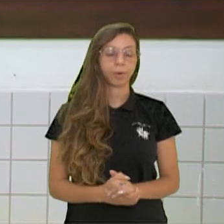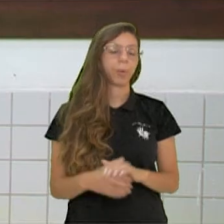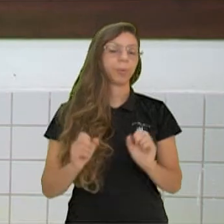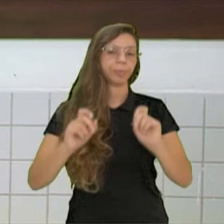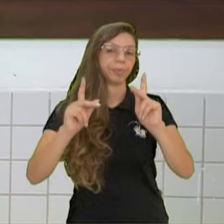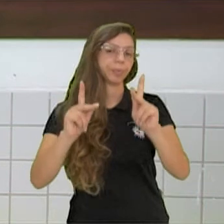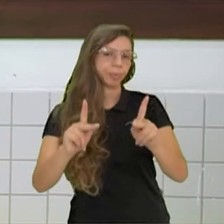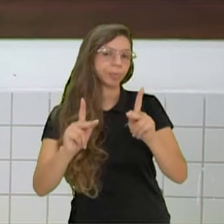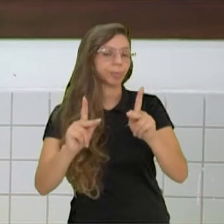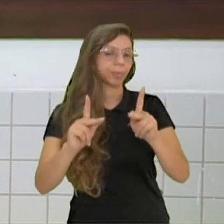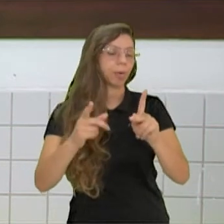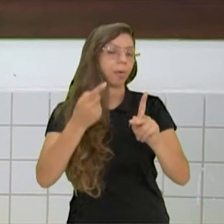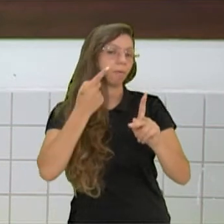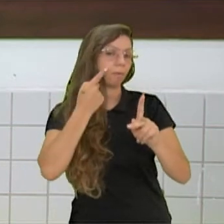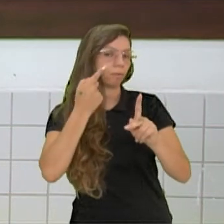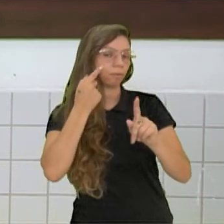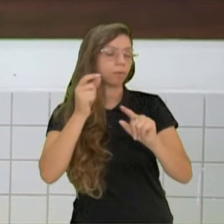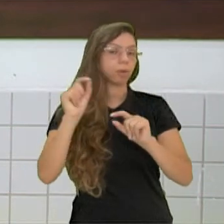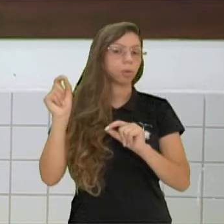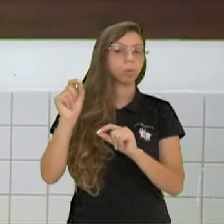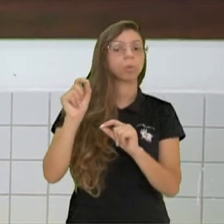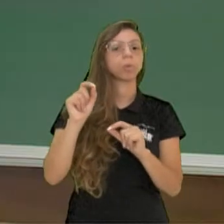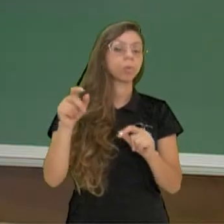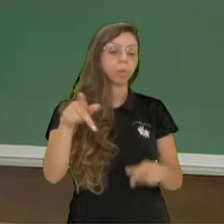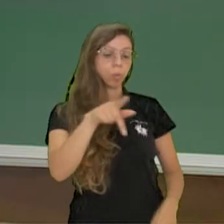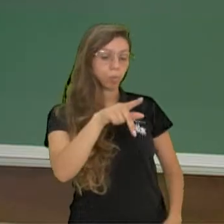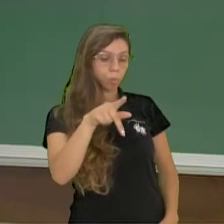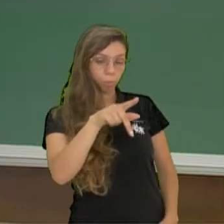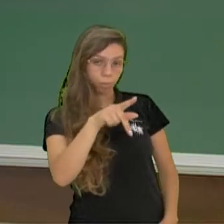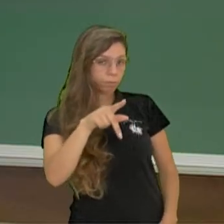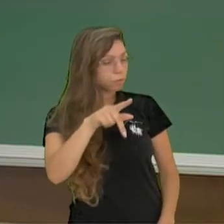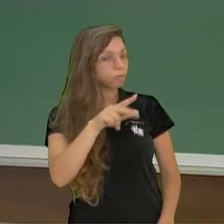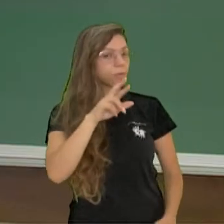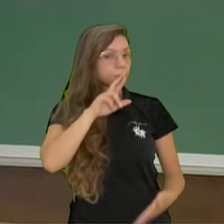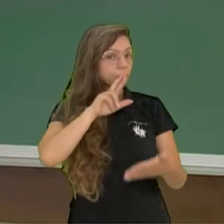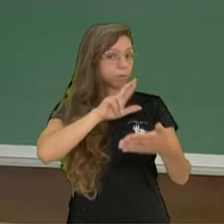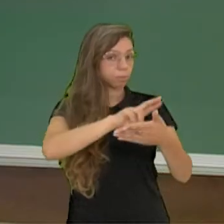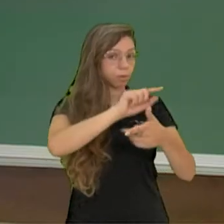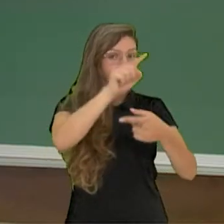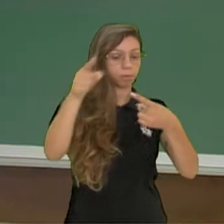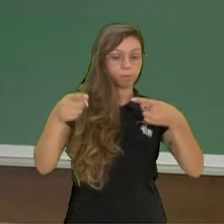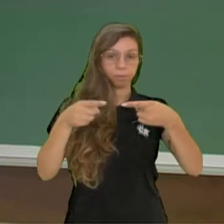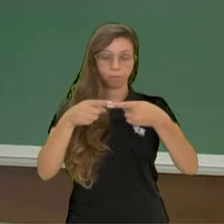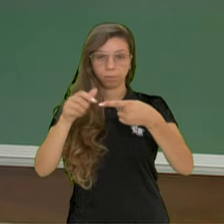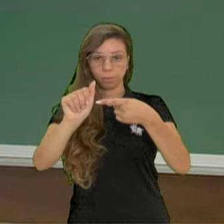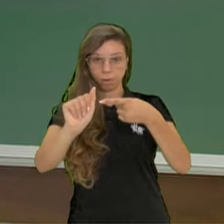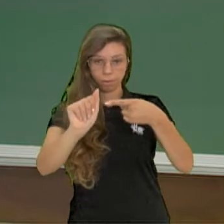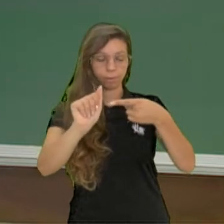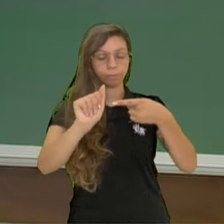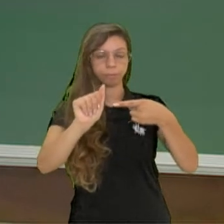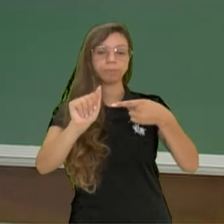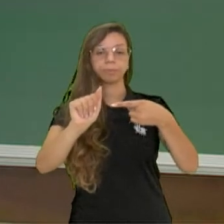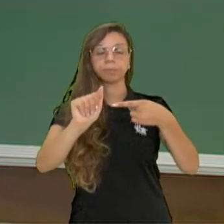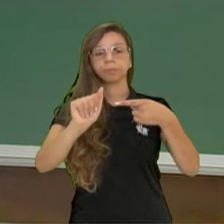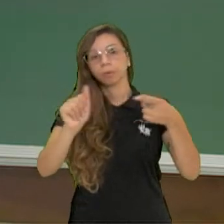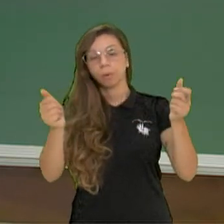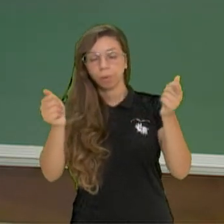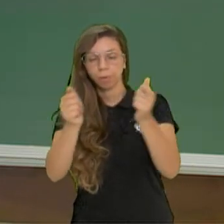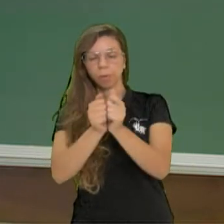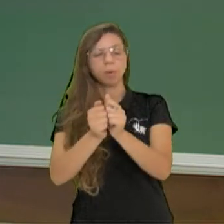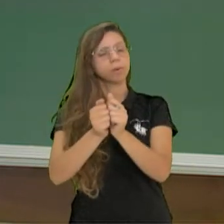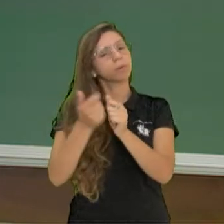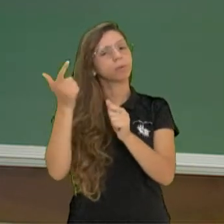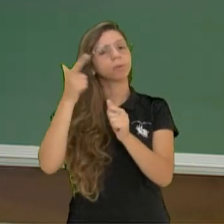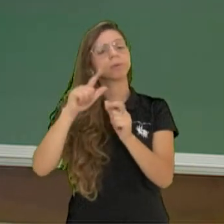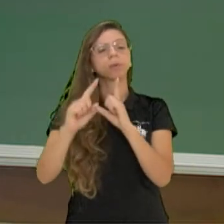Muito bem, veja só, professor Neco aqui, nós vamos resolver o item A. Vou resolver o item A com você agora, acredito que você já tenha